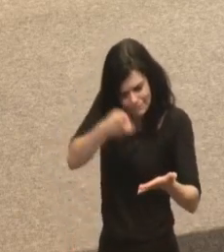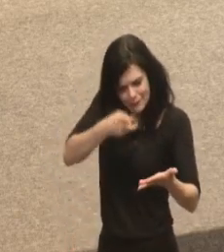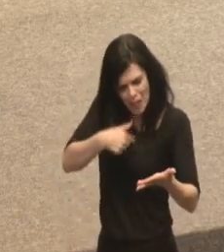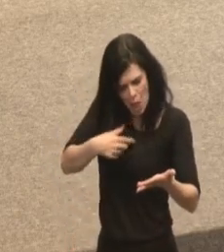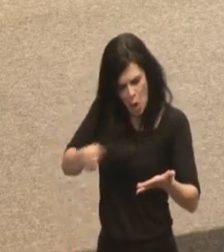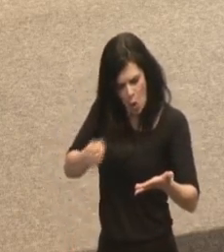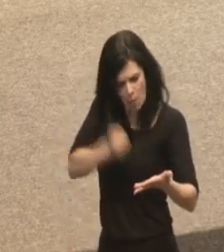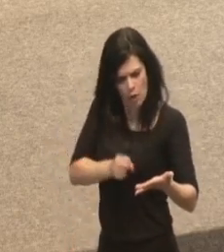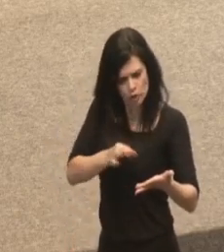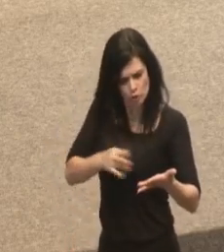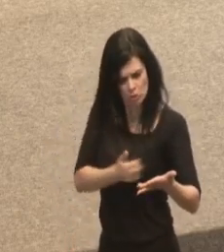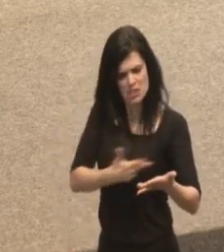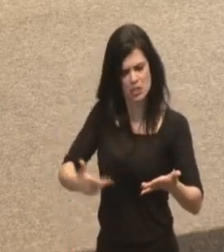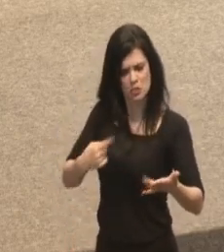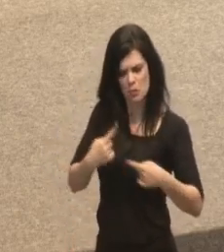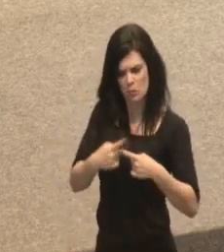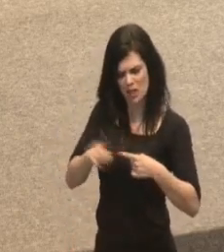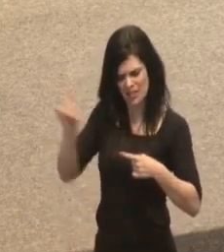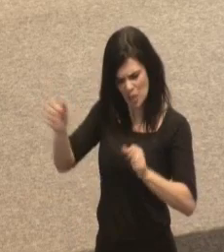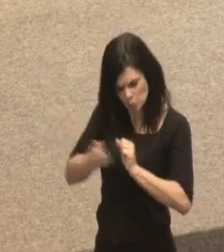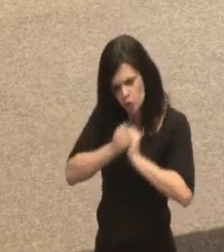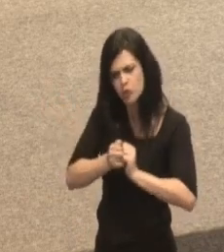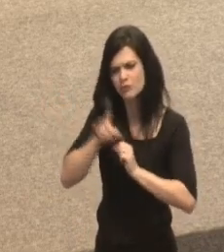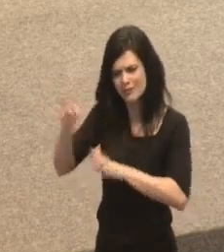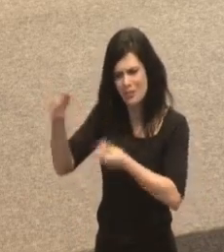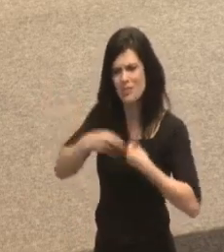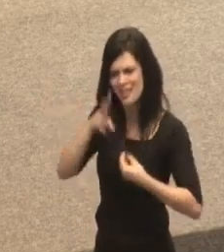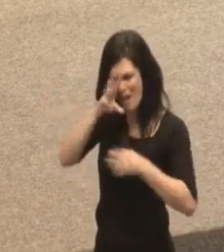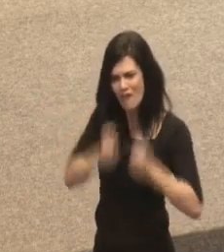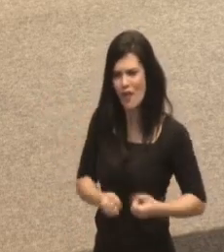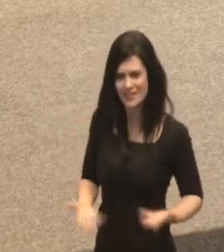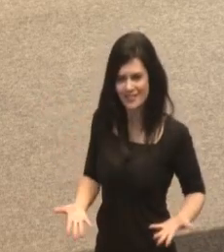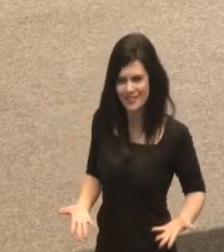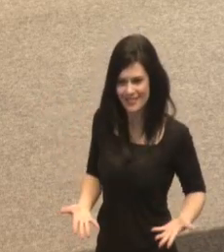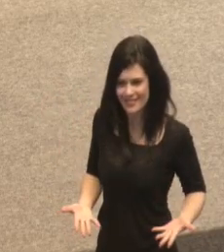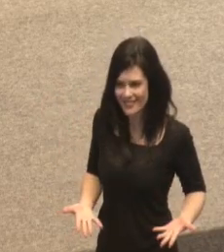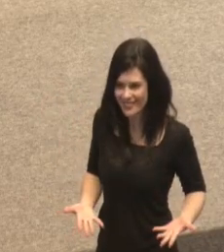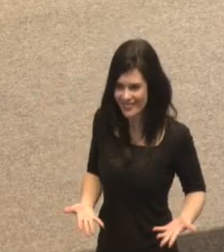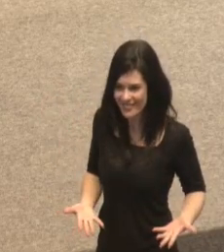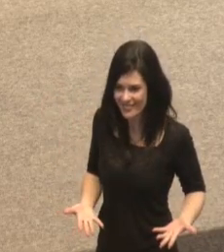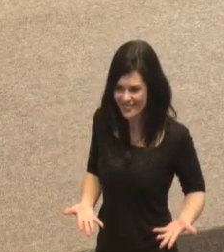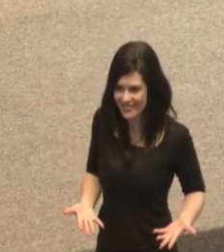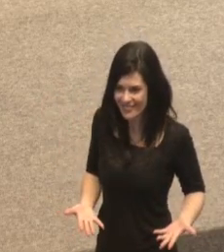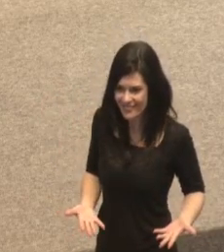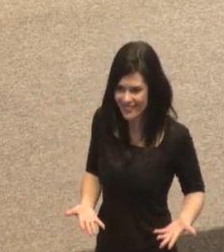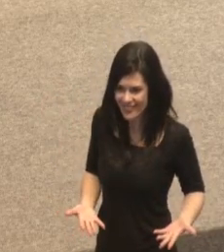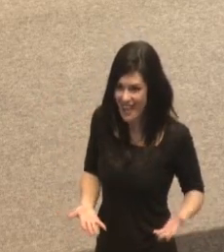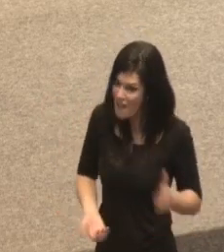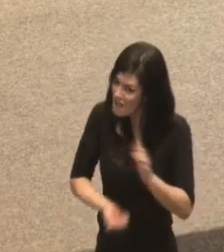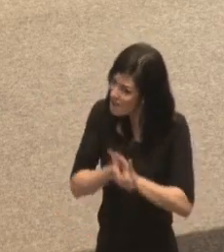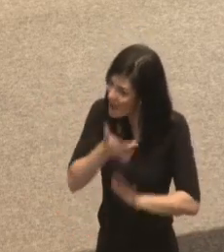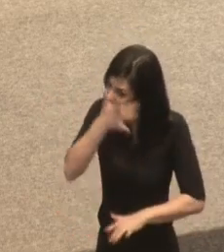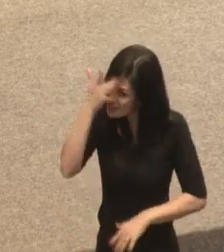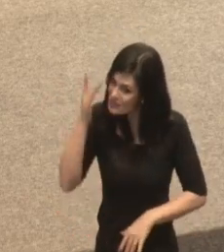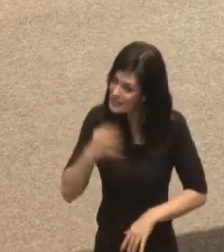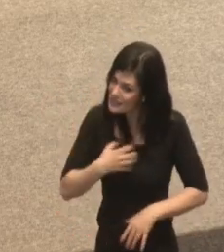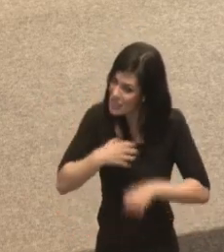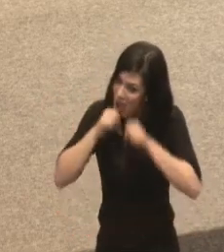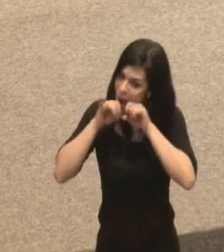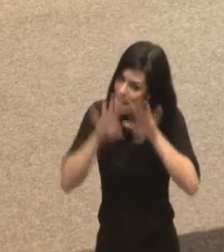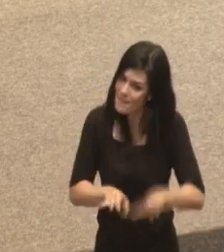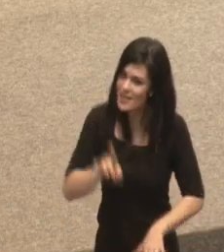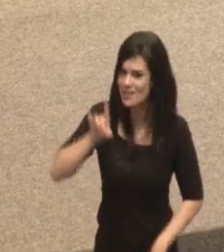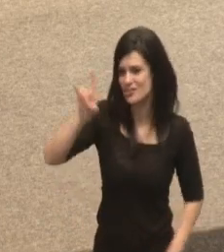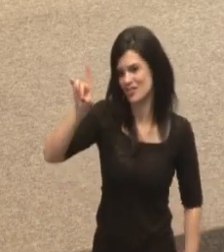fortalece, o Senhor é comigo, eu confio e espero no Senhor. Quantas pessoas já foram abençoadas com essa palavra